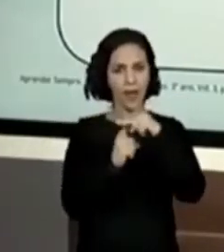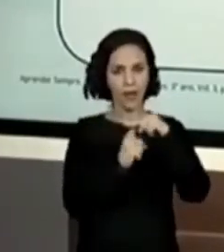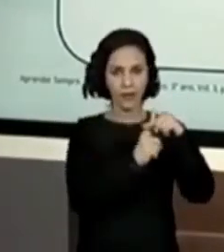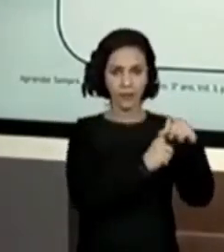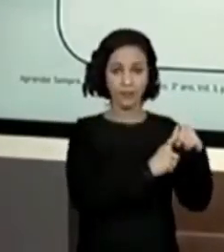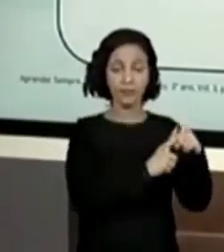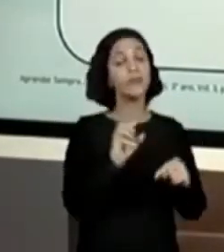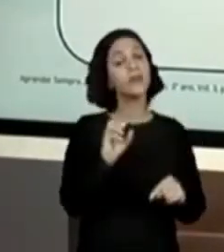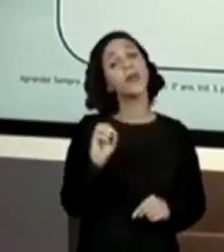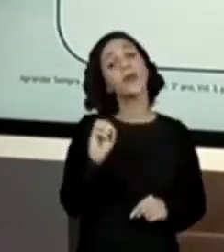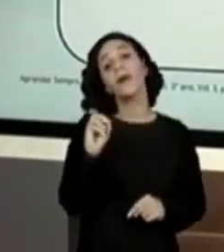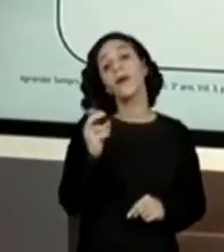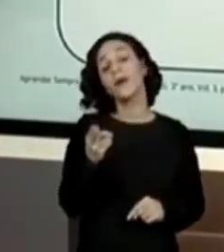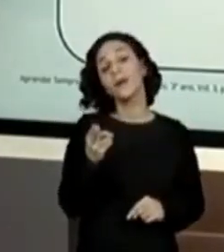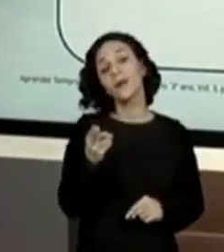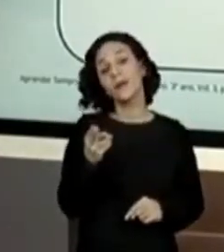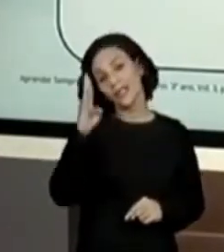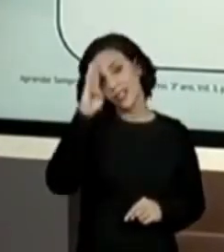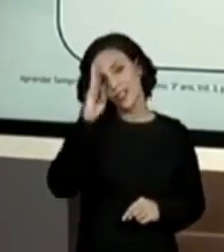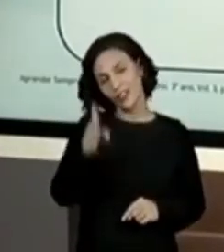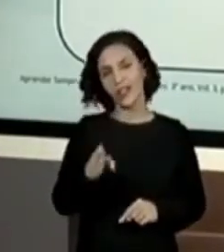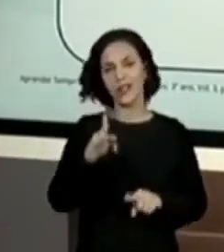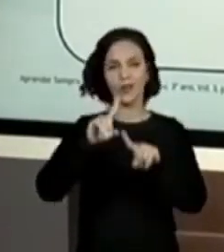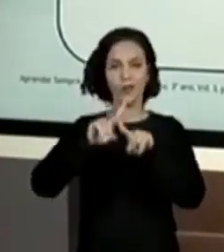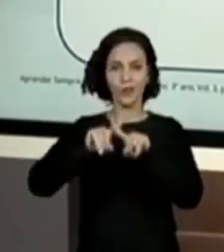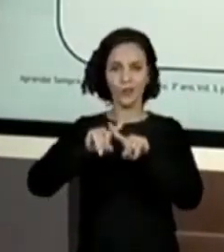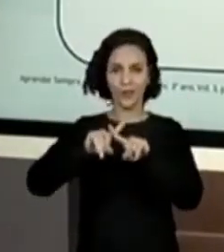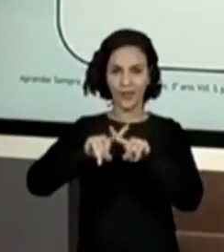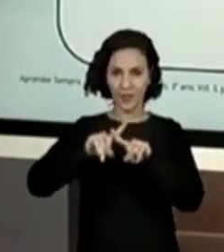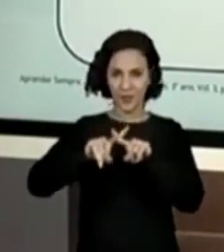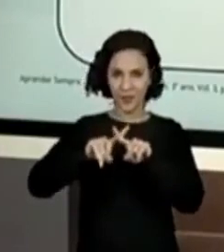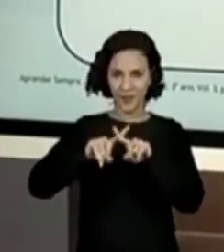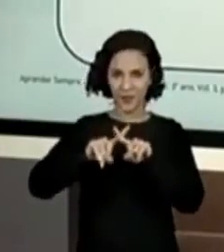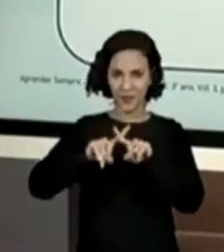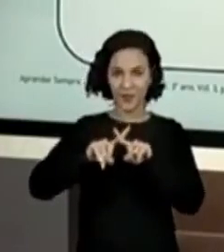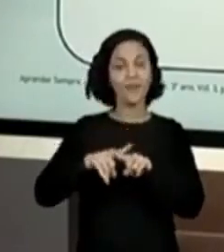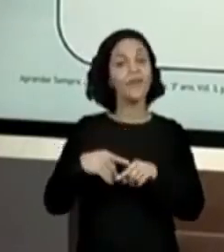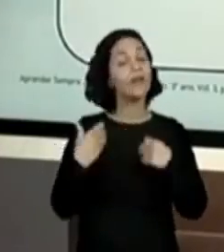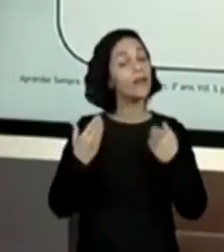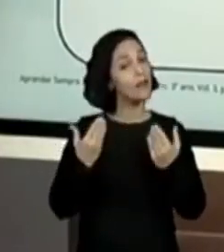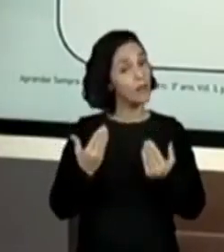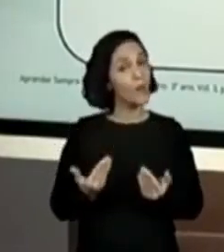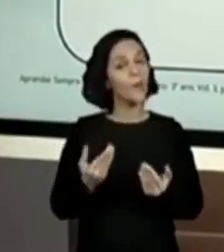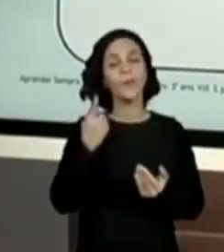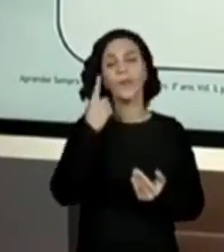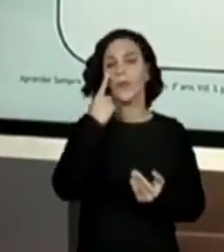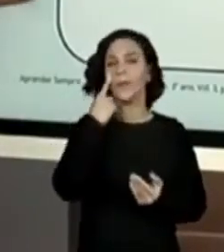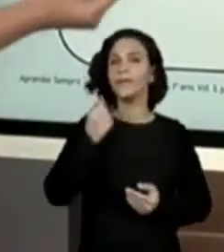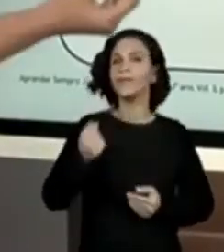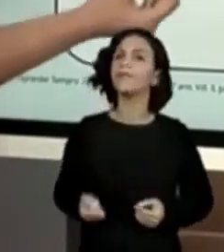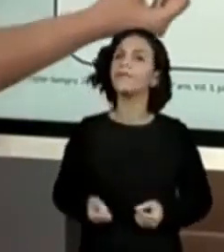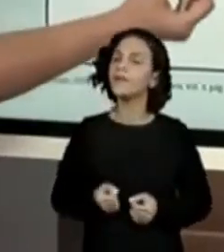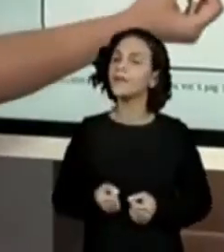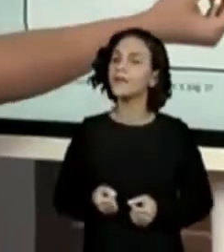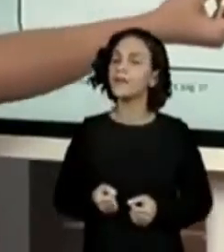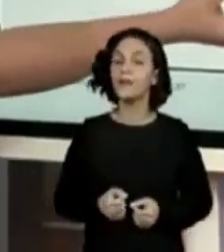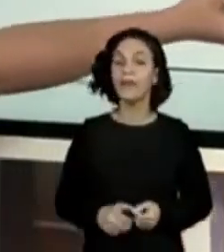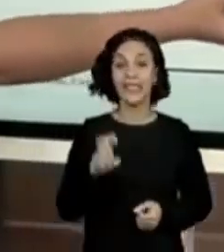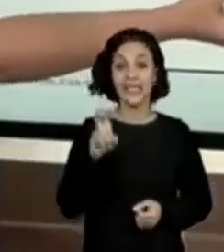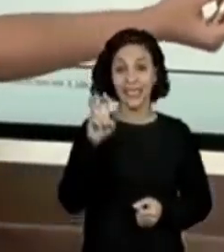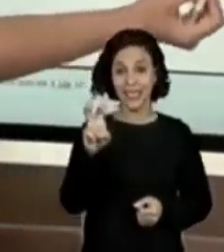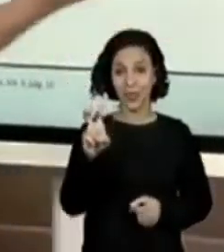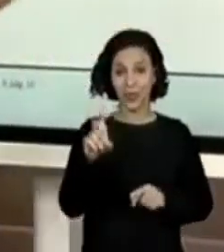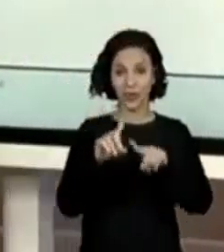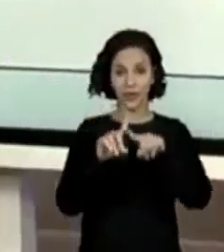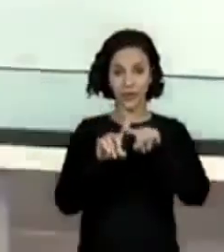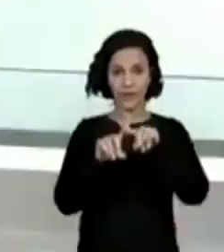da forma de multiplicação, tá bom? Então, a gente tem aqui 5 vezes